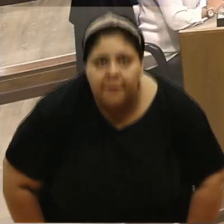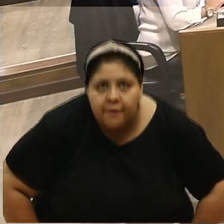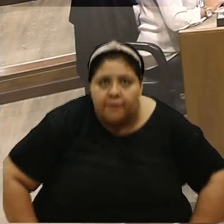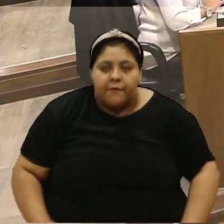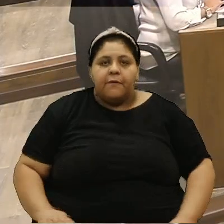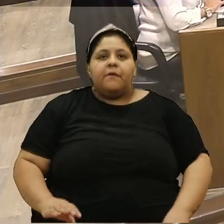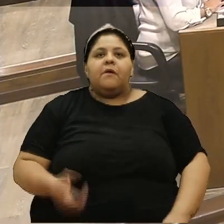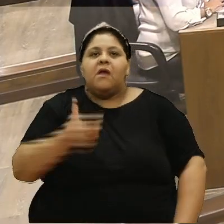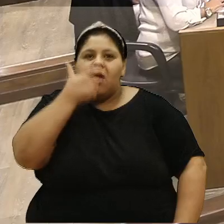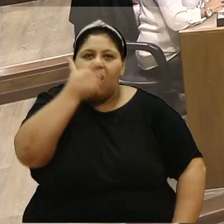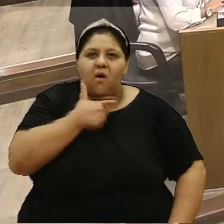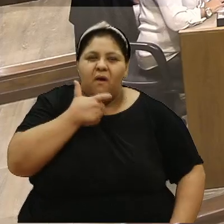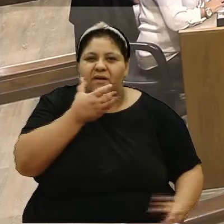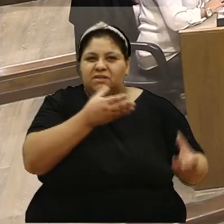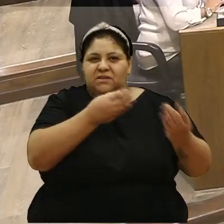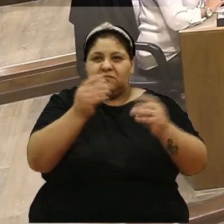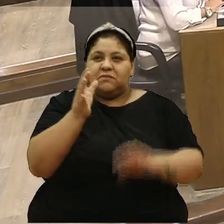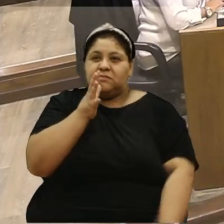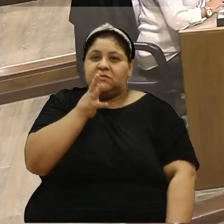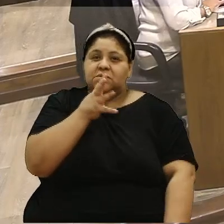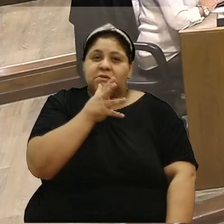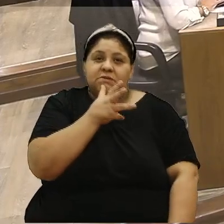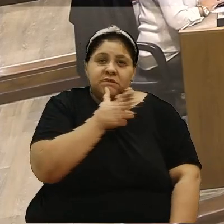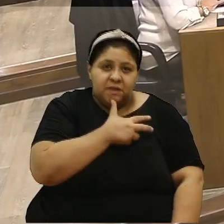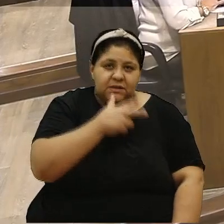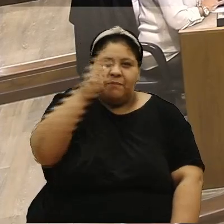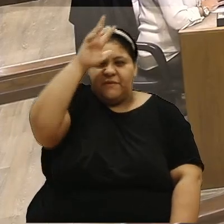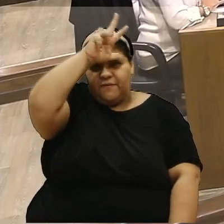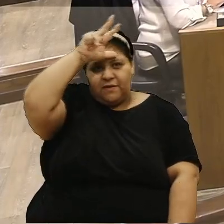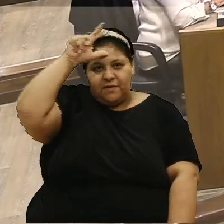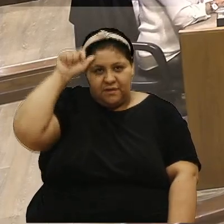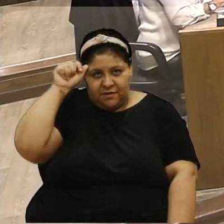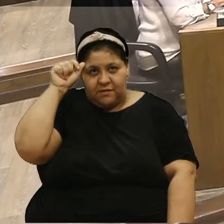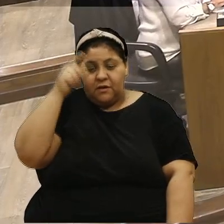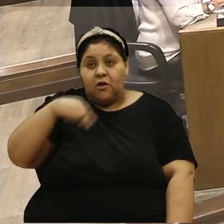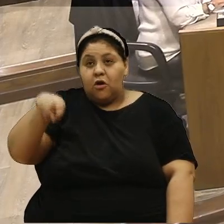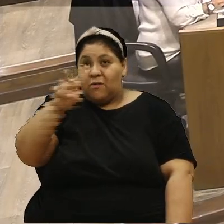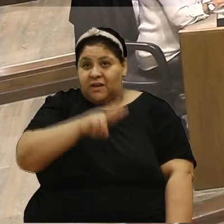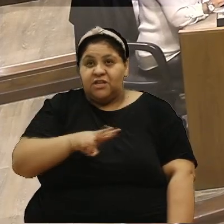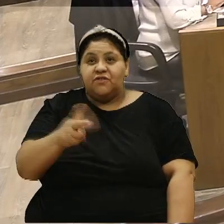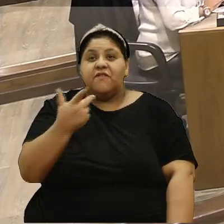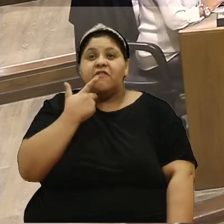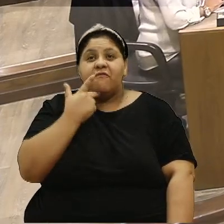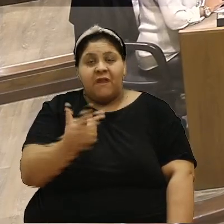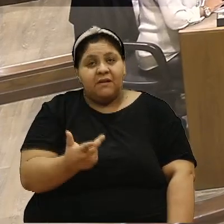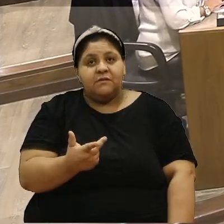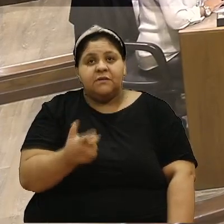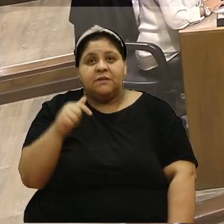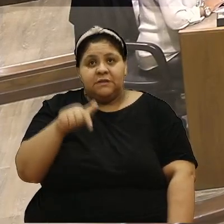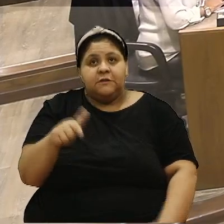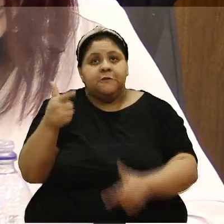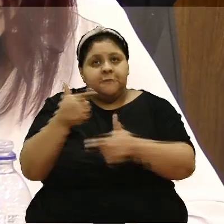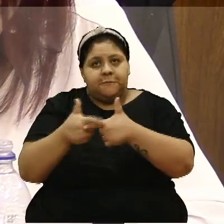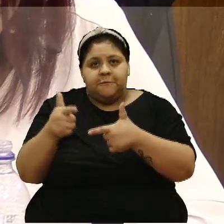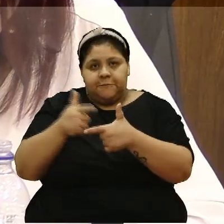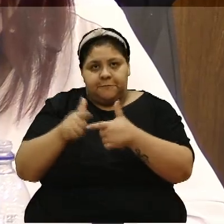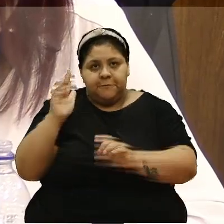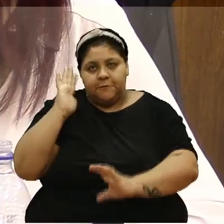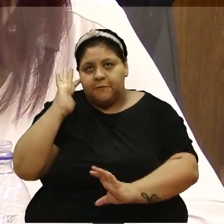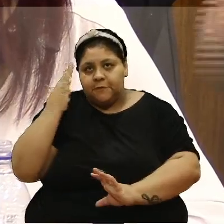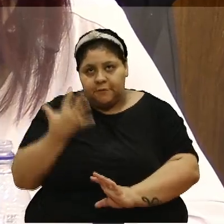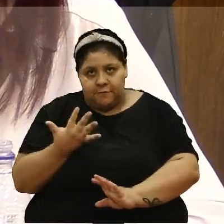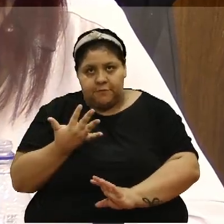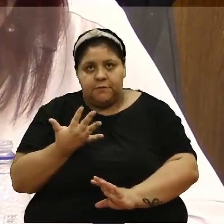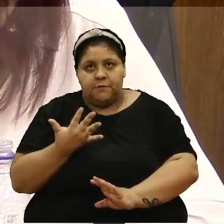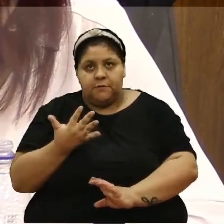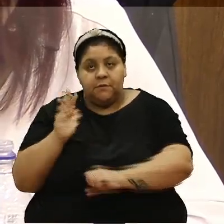questões que teve muita morosidade por parte da prefeitura, porque a gente vem alertando sobre esse problema que estava acontecendo na